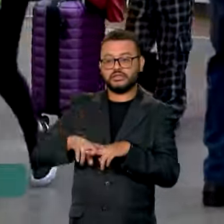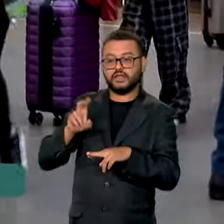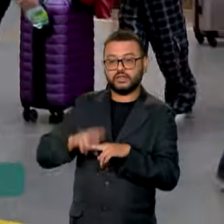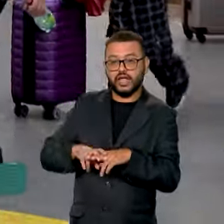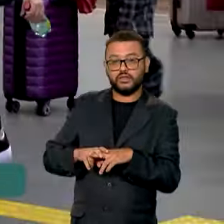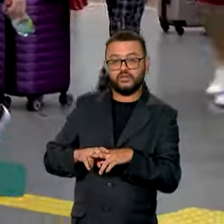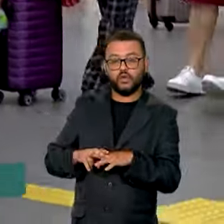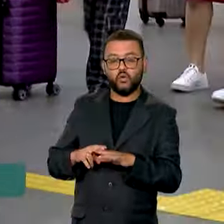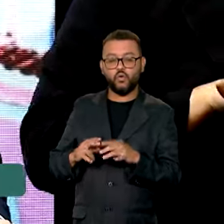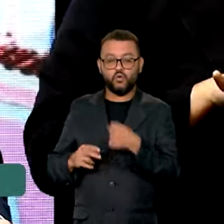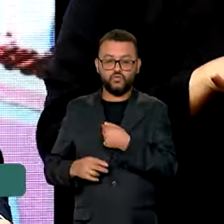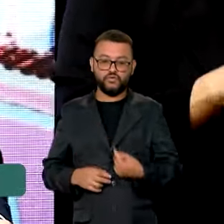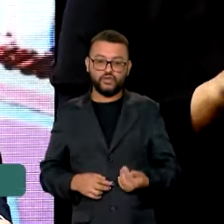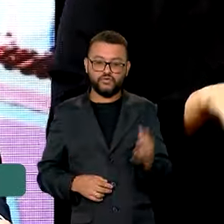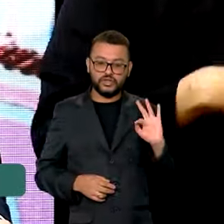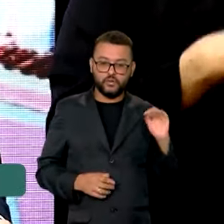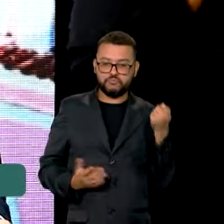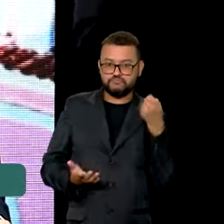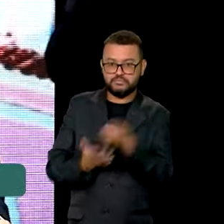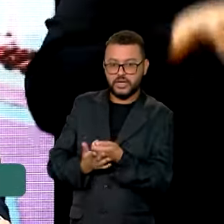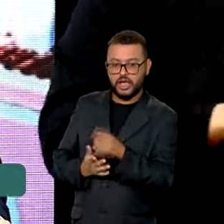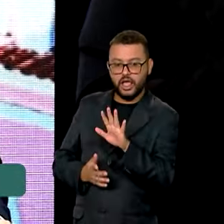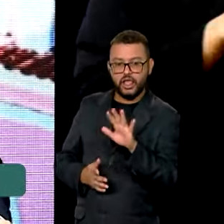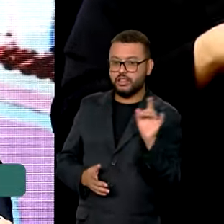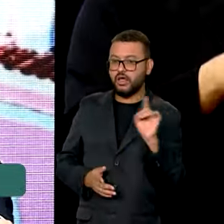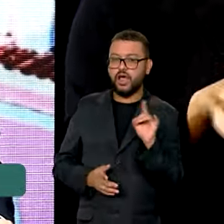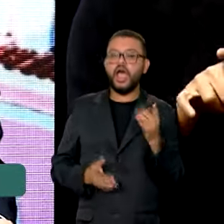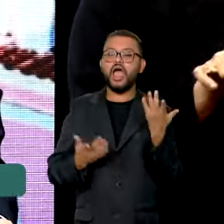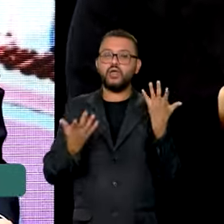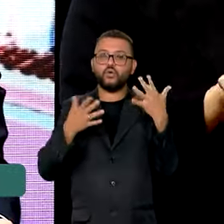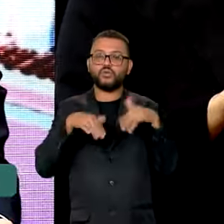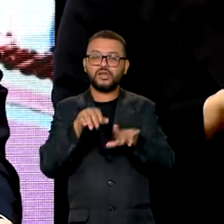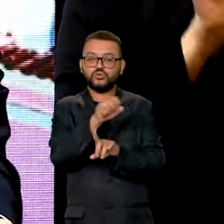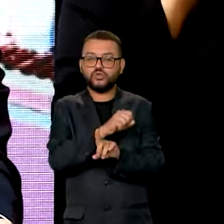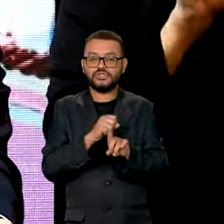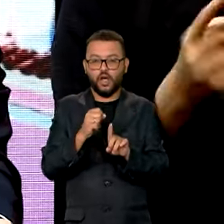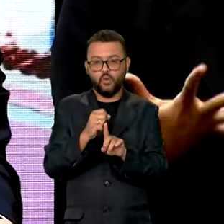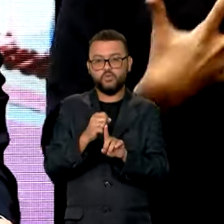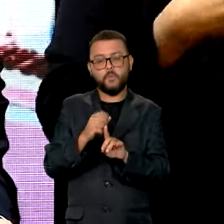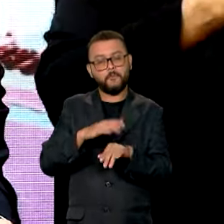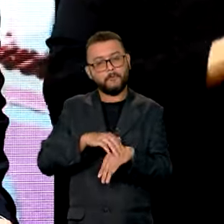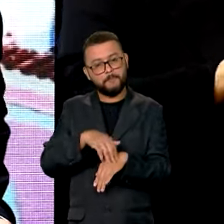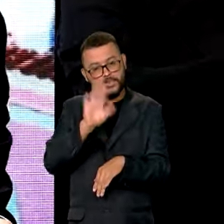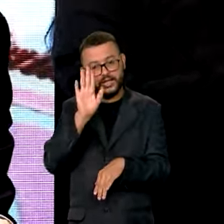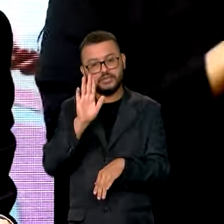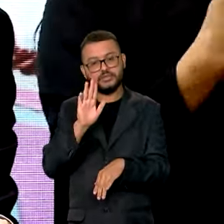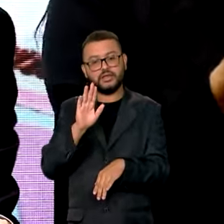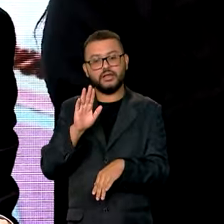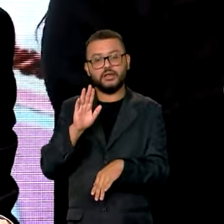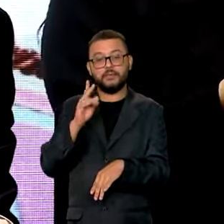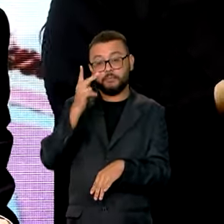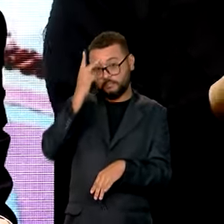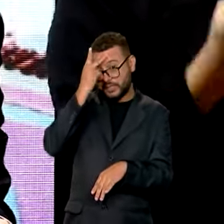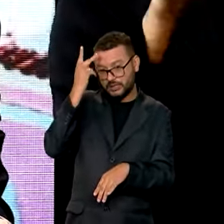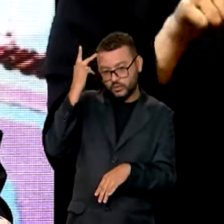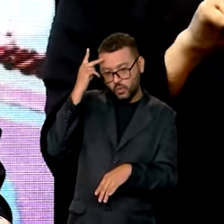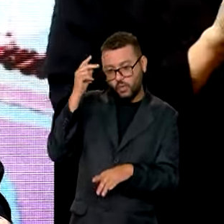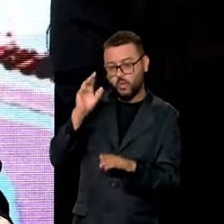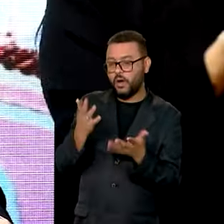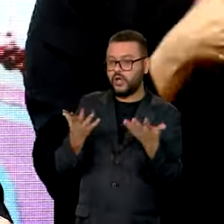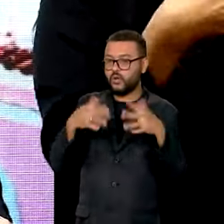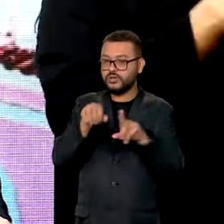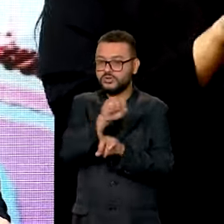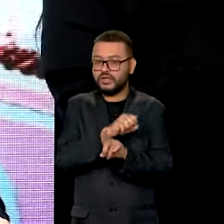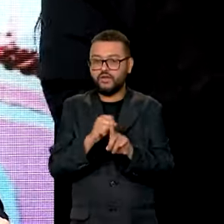pelo governo federal. Isso é inclusão social. Nós estamos falando de uma pessoa que é inclusão social, que